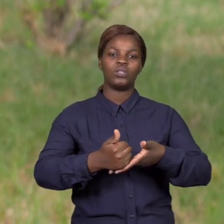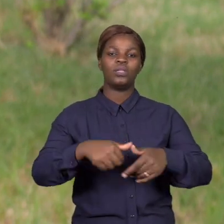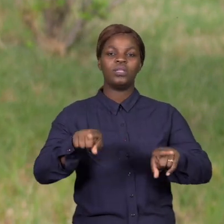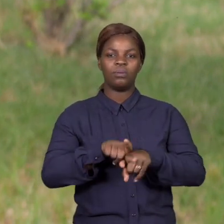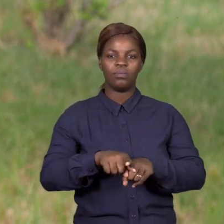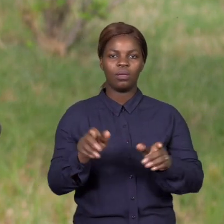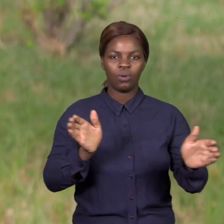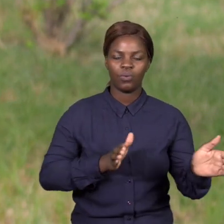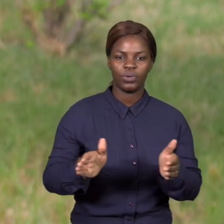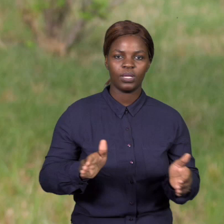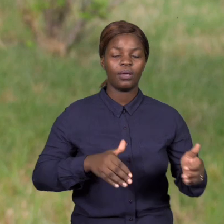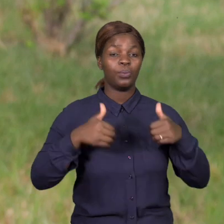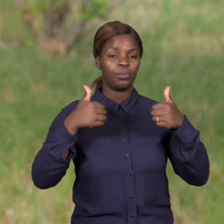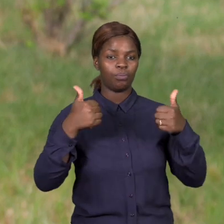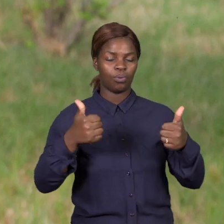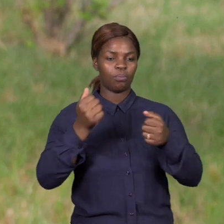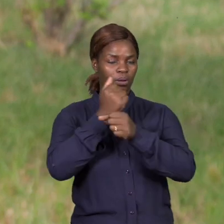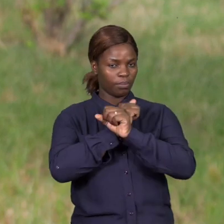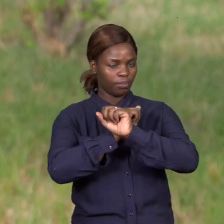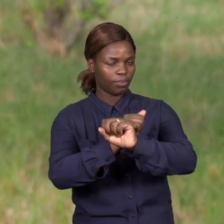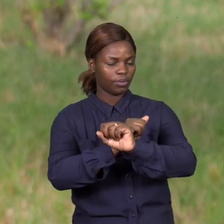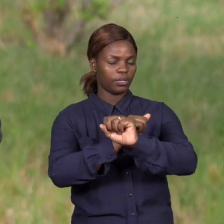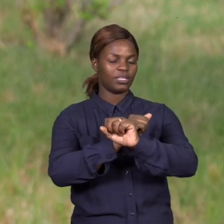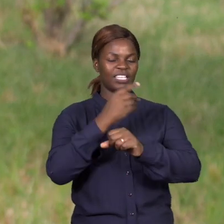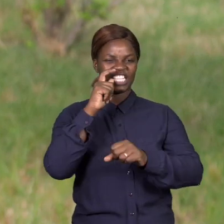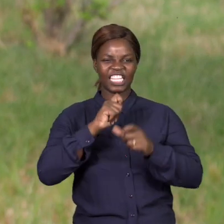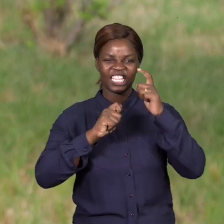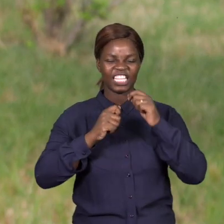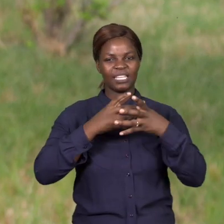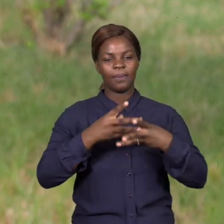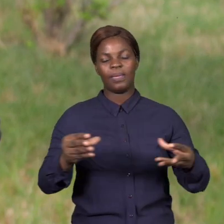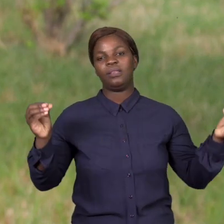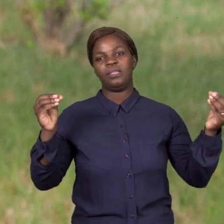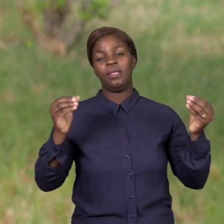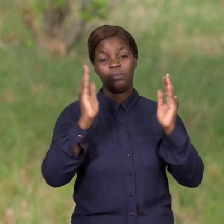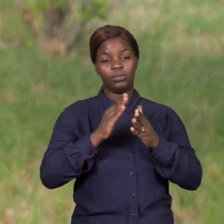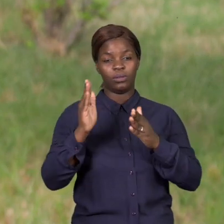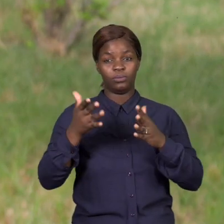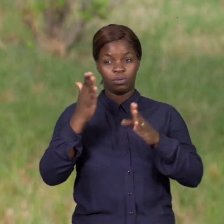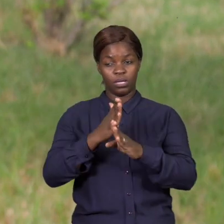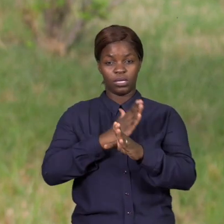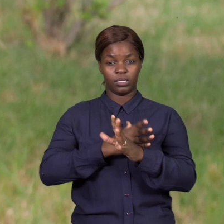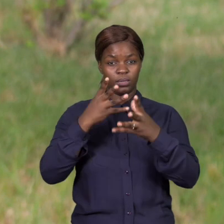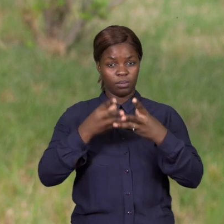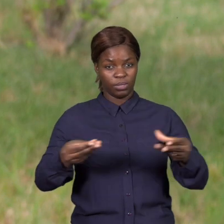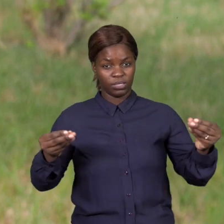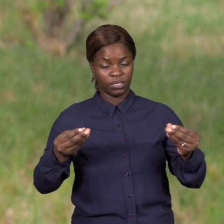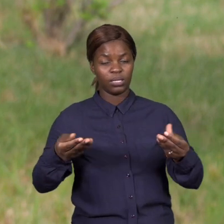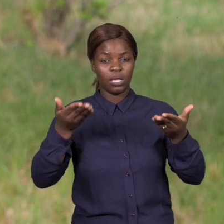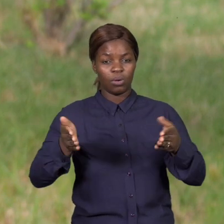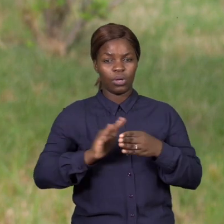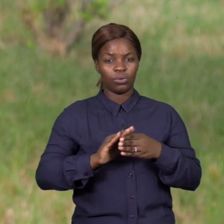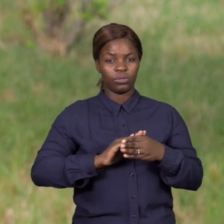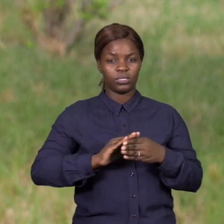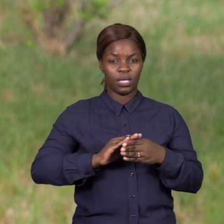ajuda, diagnóstico e tratamento correto, de modo a evitar as perdas dentárias. Para aqueles pacientes que já